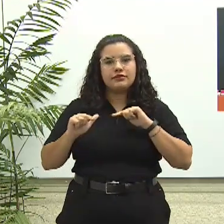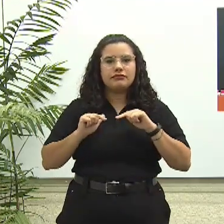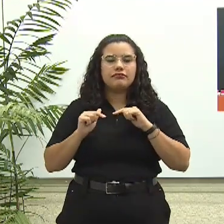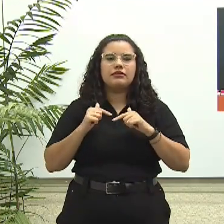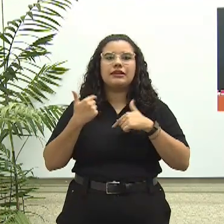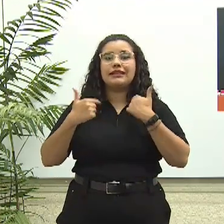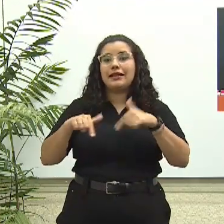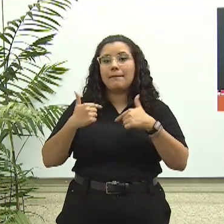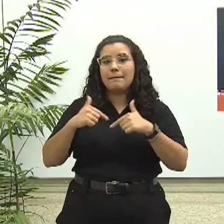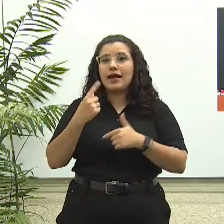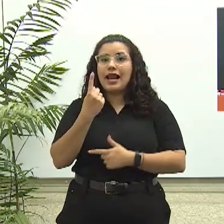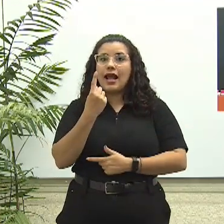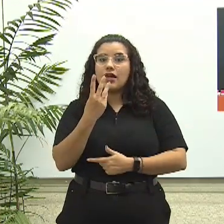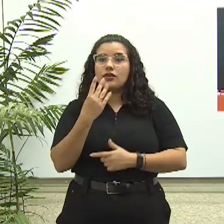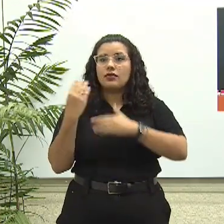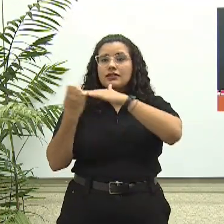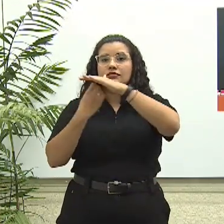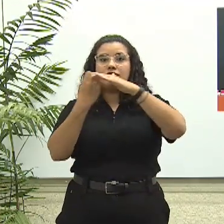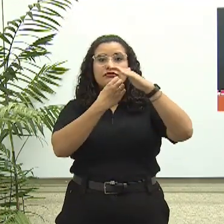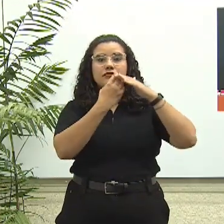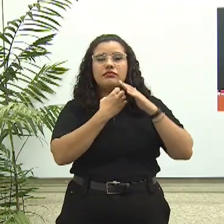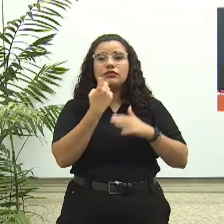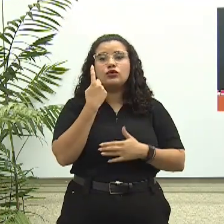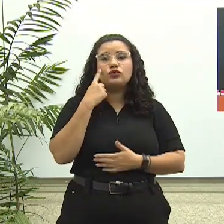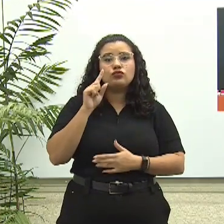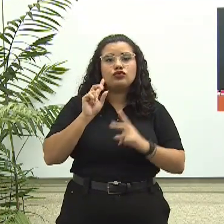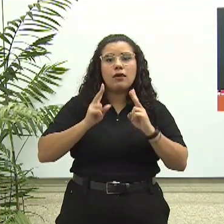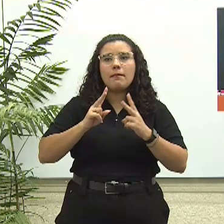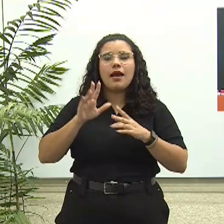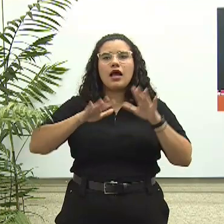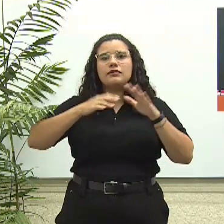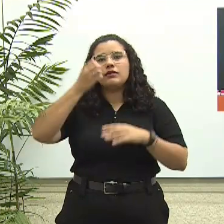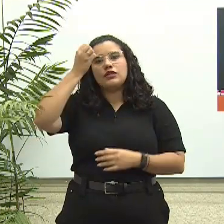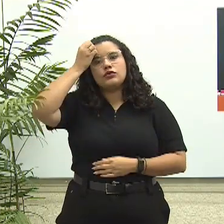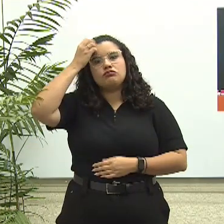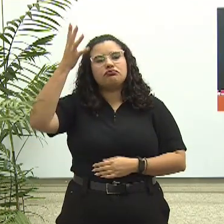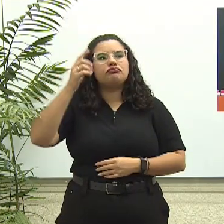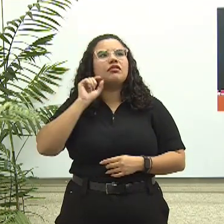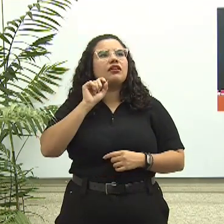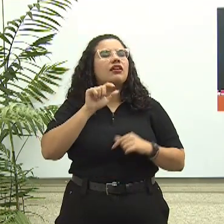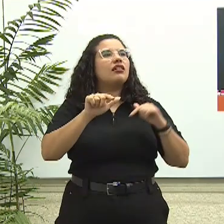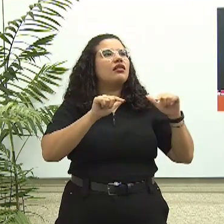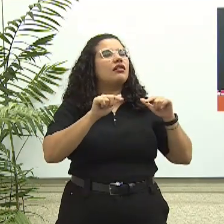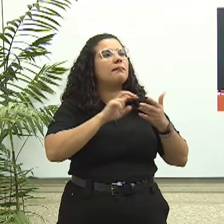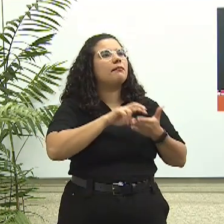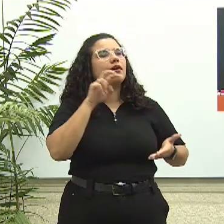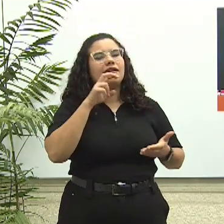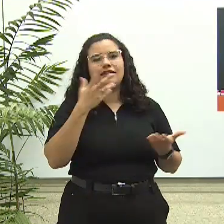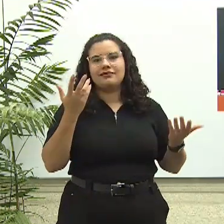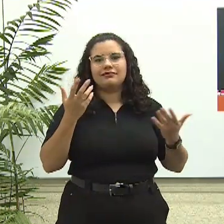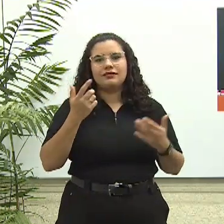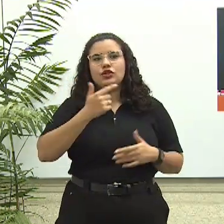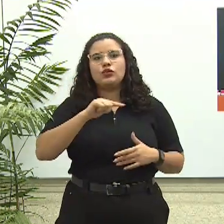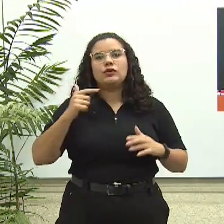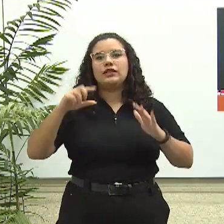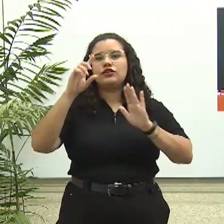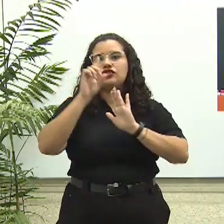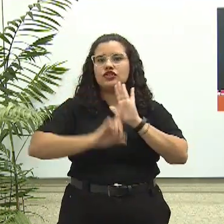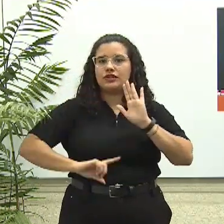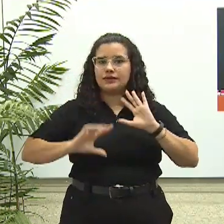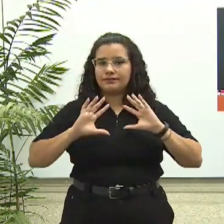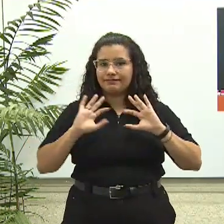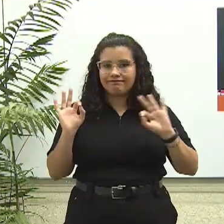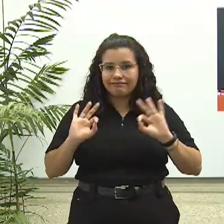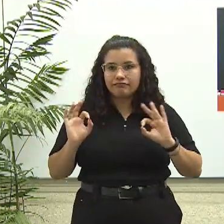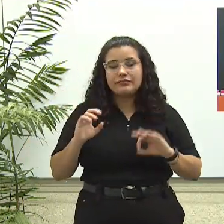14 empresas diferentes no mesmo dia e nem lembra para quem trabalhou de manhã tudo flexibilizado sem nenhum direito e o professor